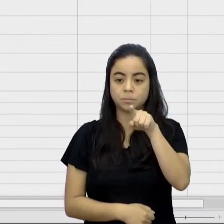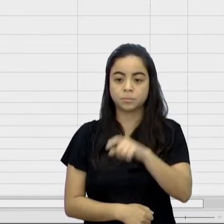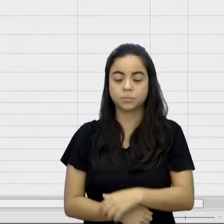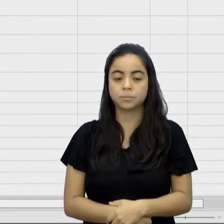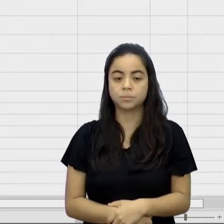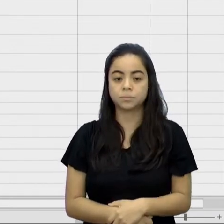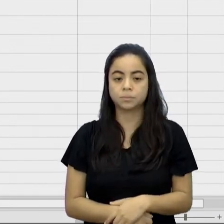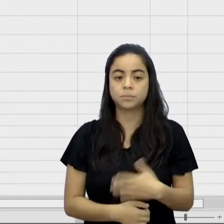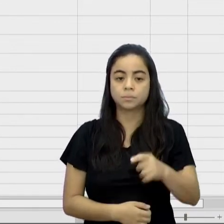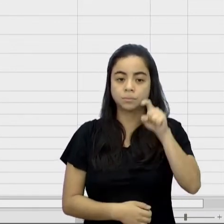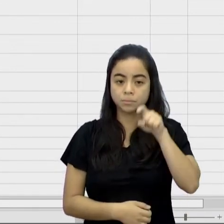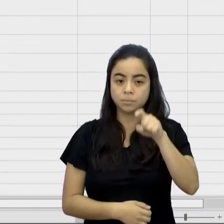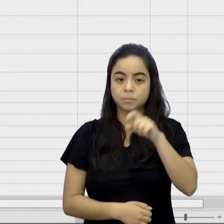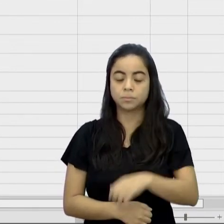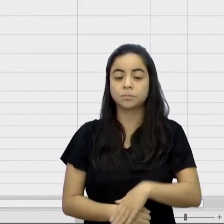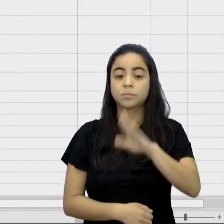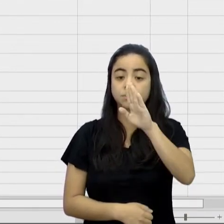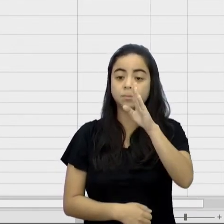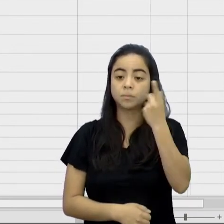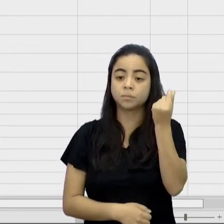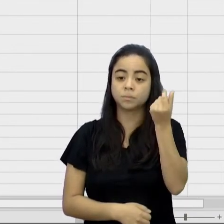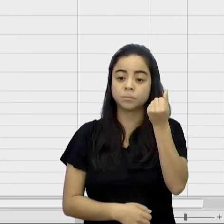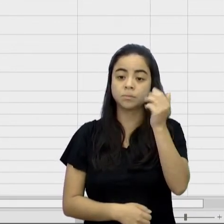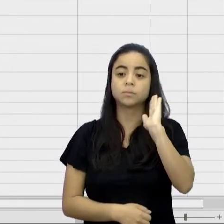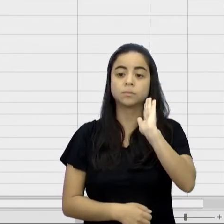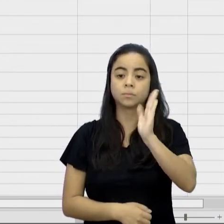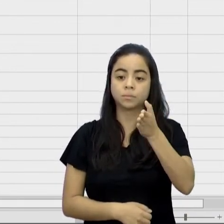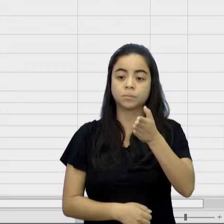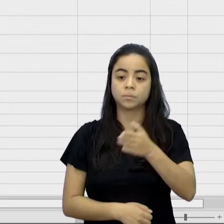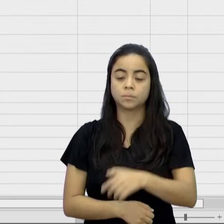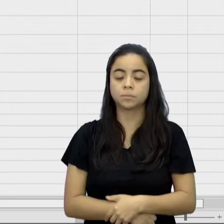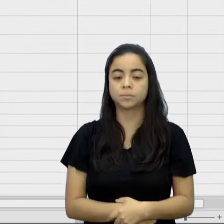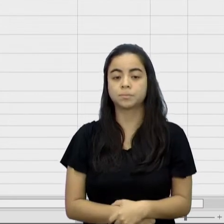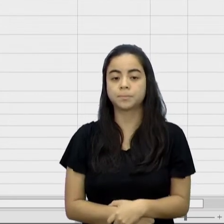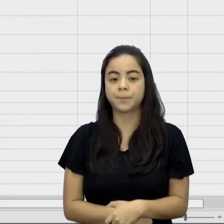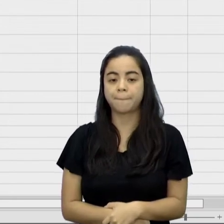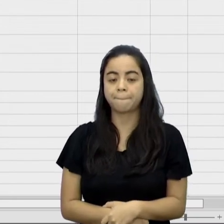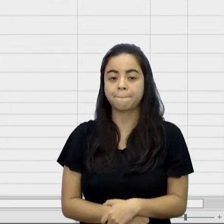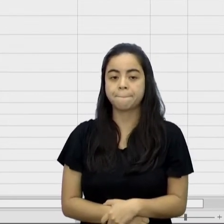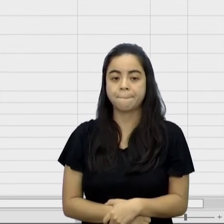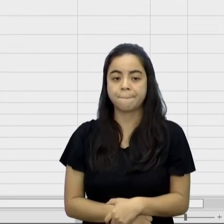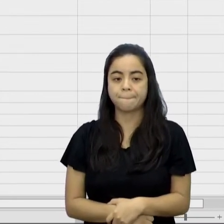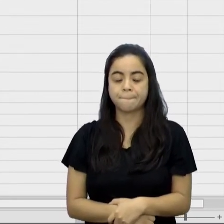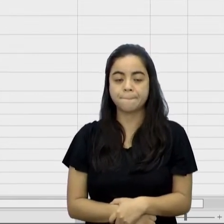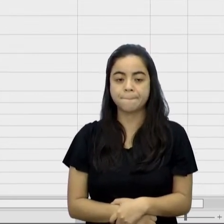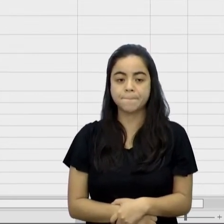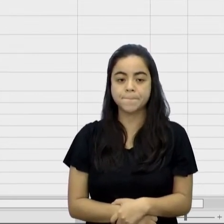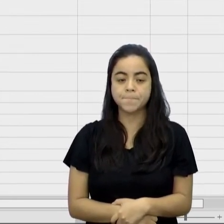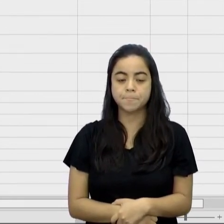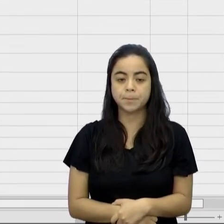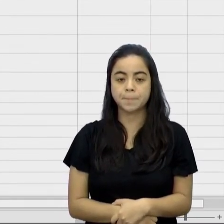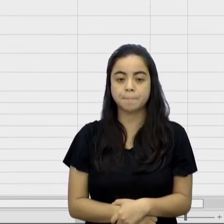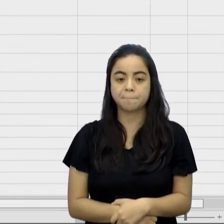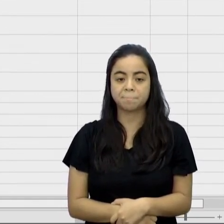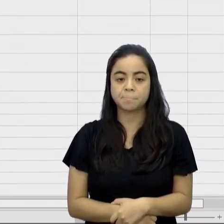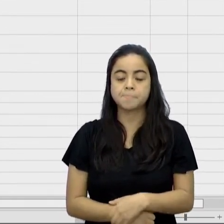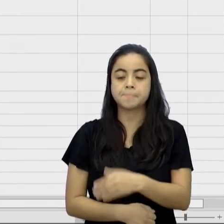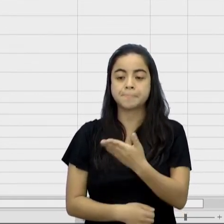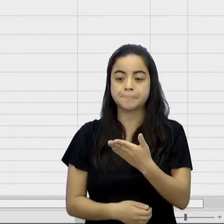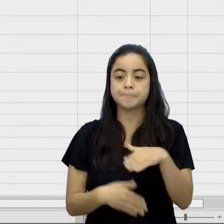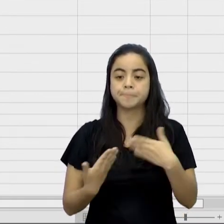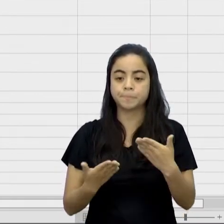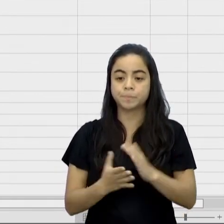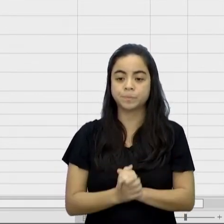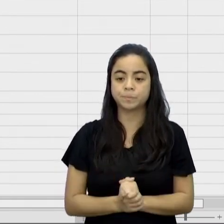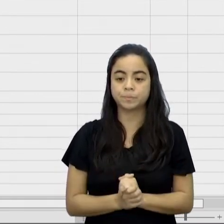ó, quando eu aperto o Enter, já automaticamente... aparece o R cifrão, vírgula 00. Perfeito. Exatamente, tá? Ok. E